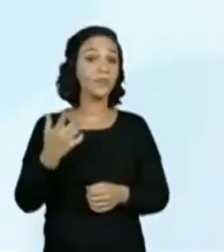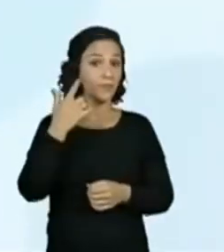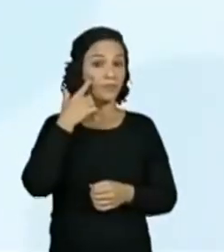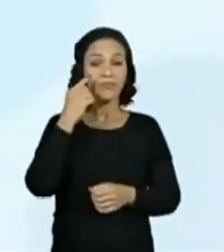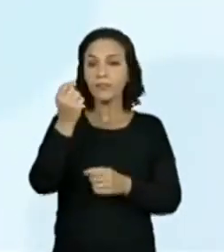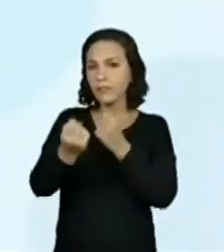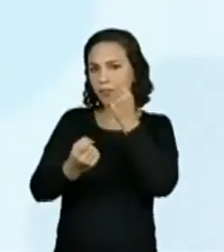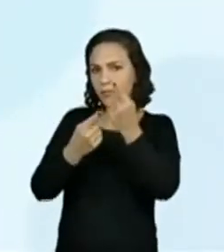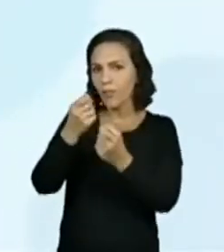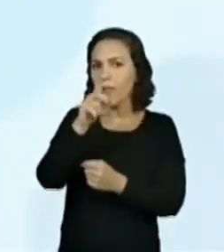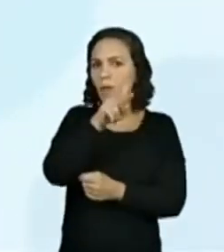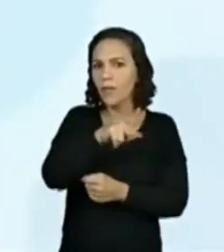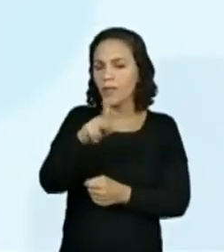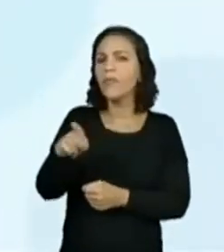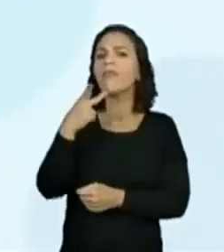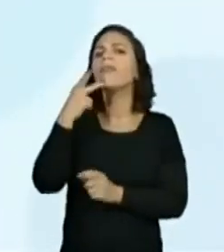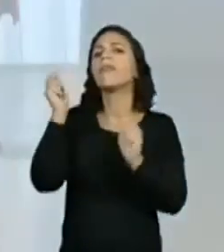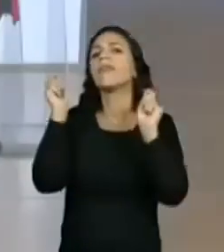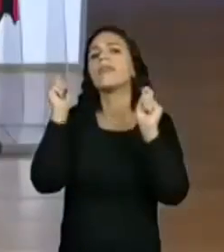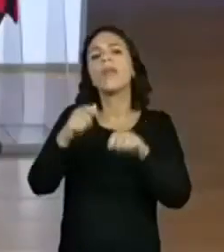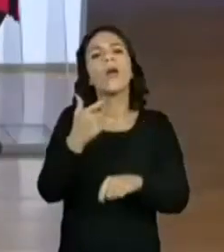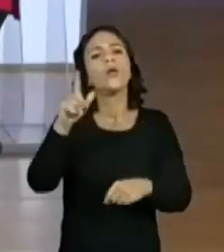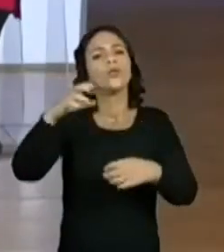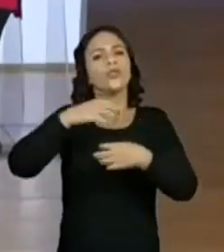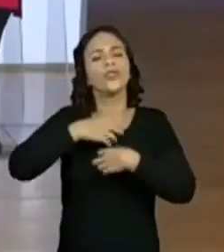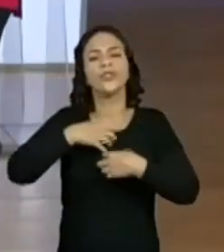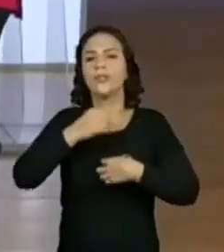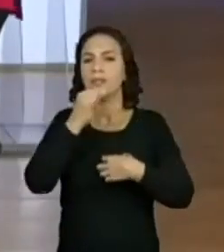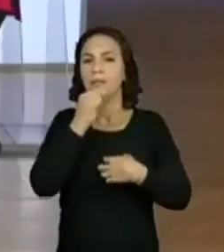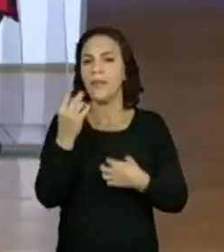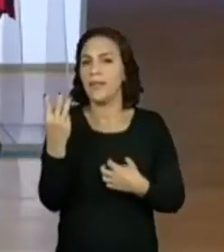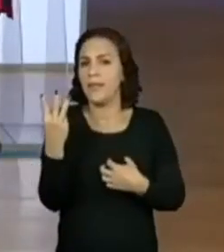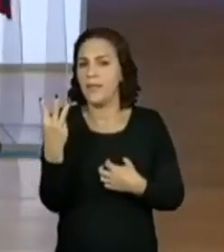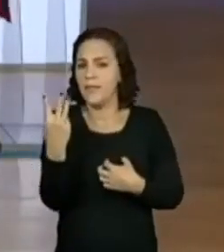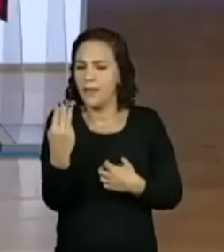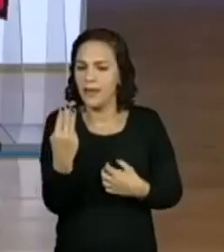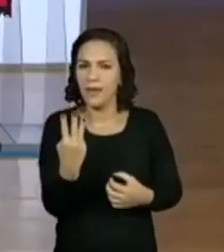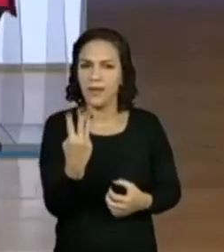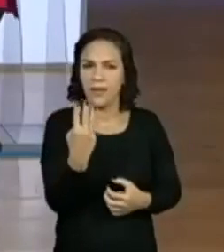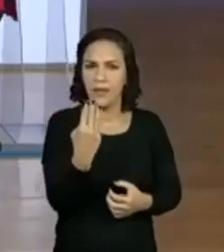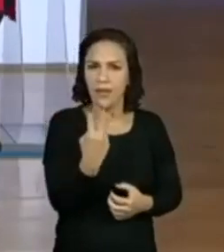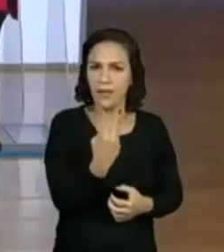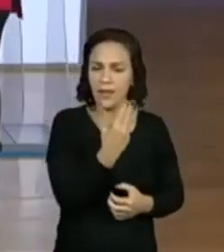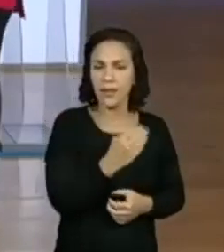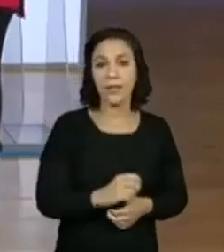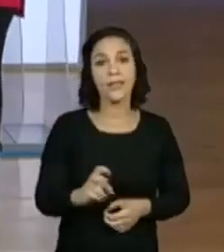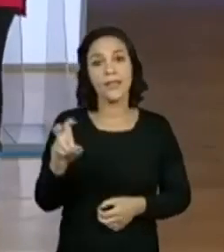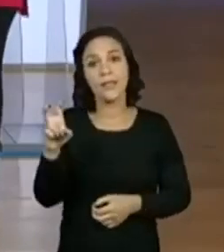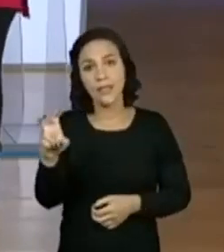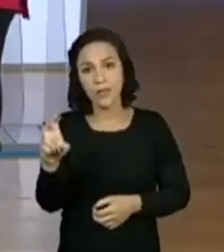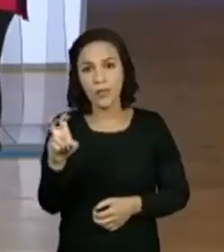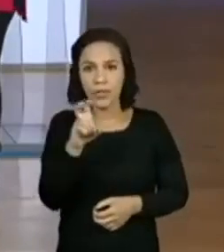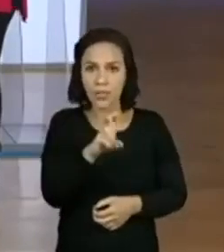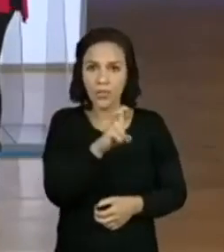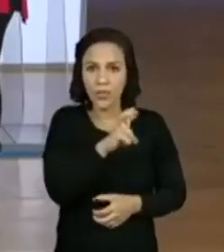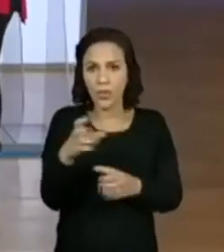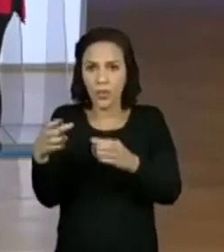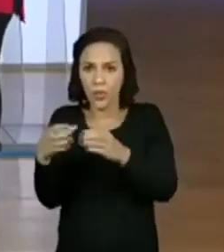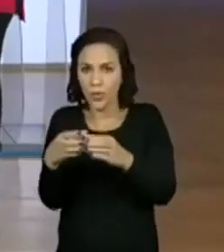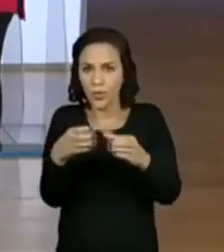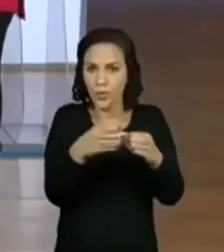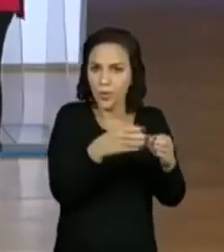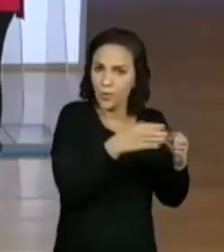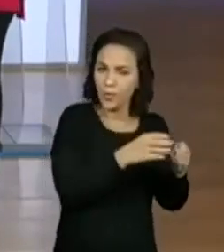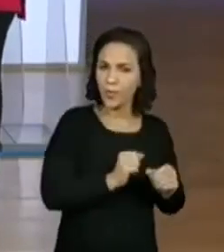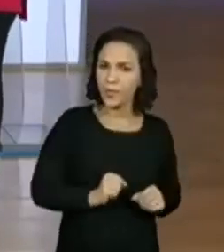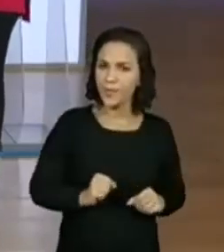que podemos agrupar de outras formas, de 3 em 3, de 5 em 5, de 10 em 10, olha só. Então, vamos agrupar de mais